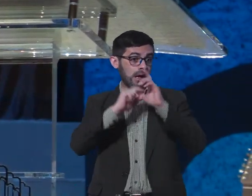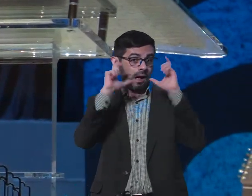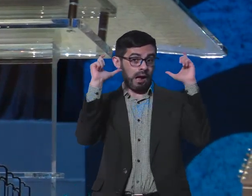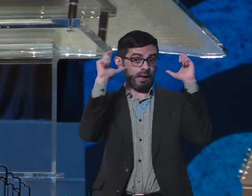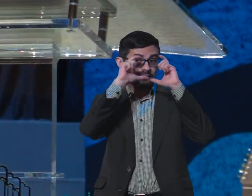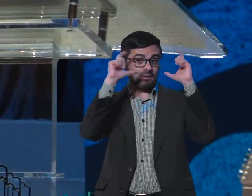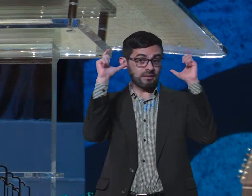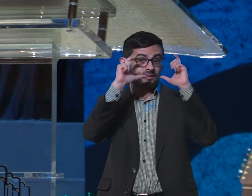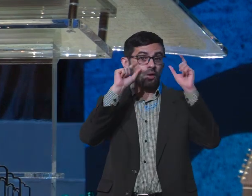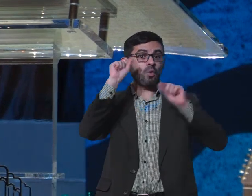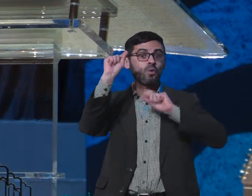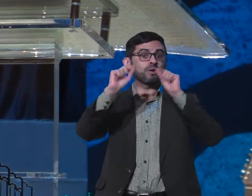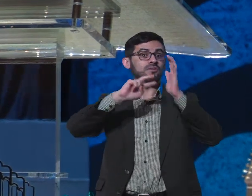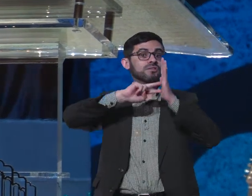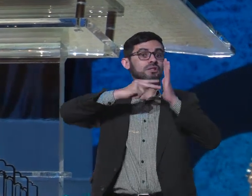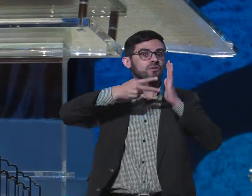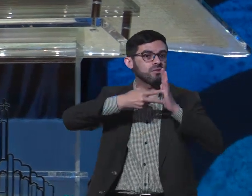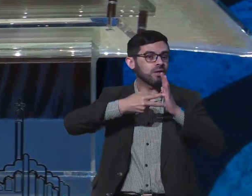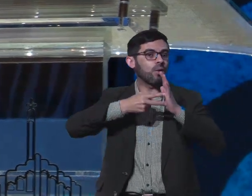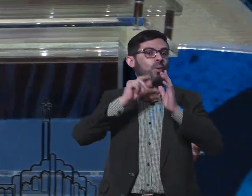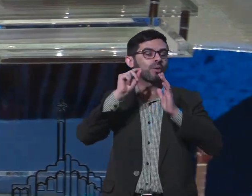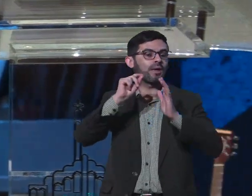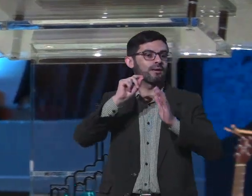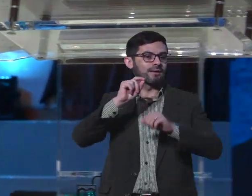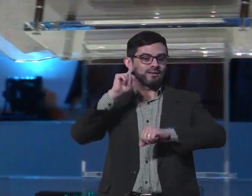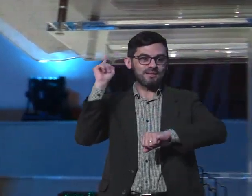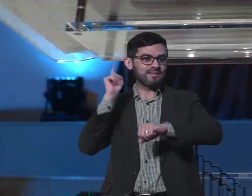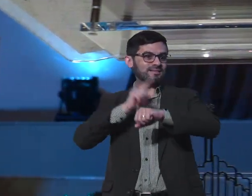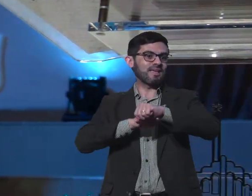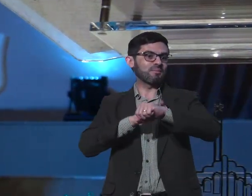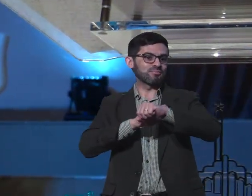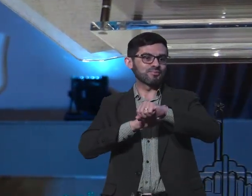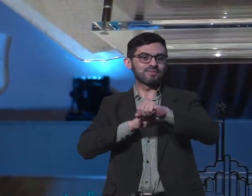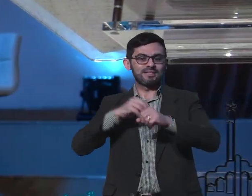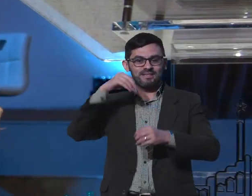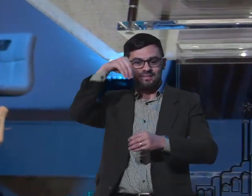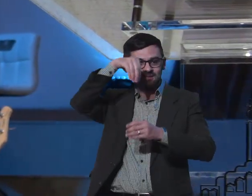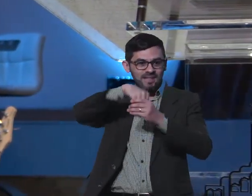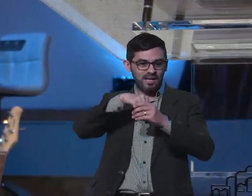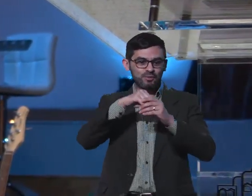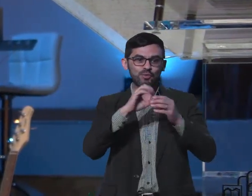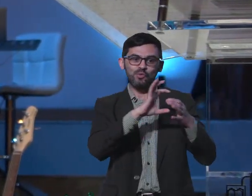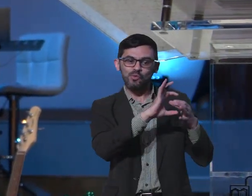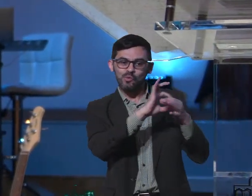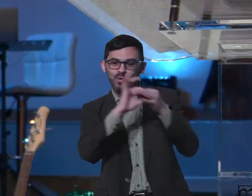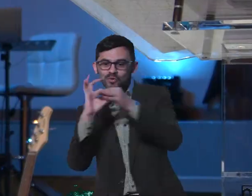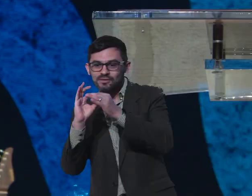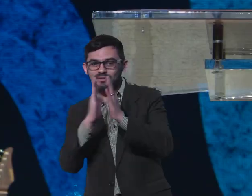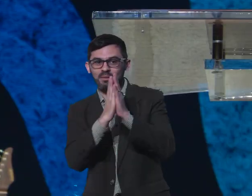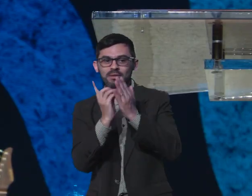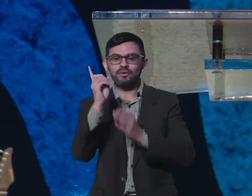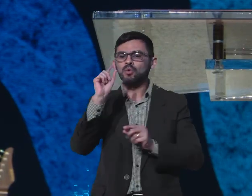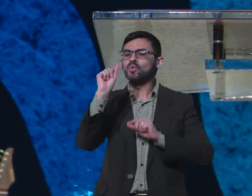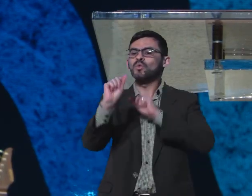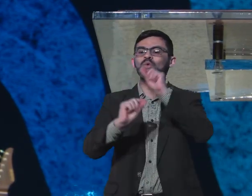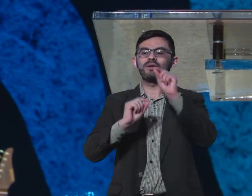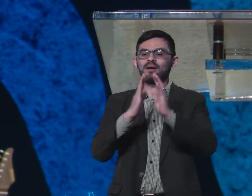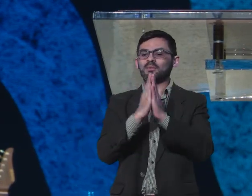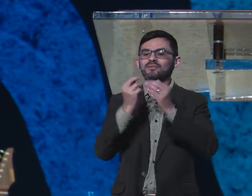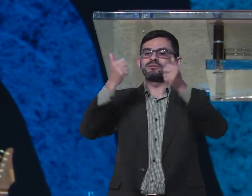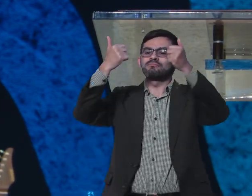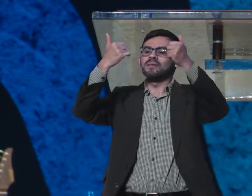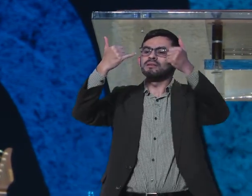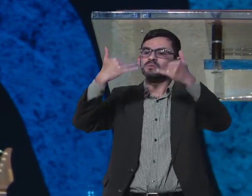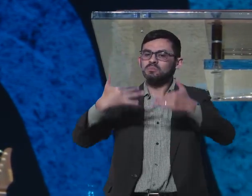para o conceito de tempo no conceito bíblico. O que a Bíblia fala sobre o